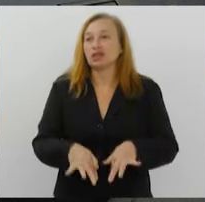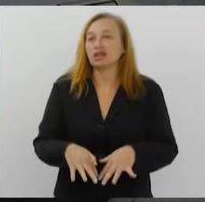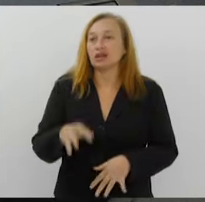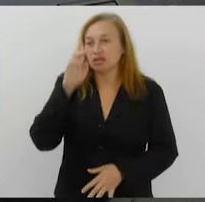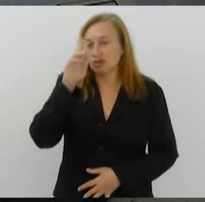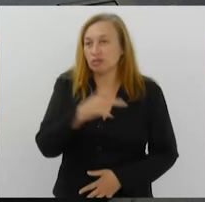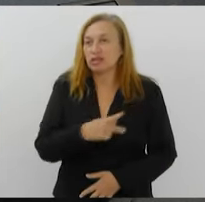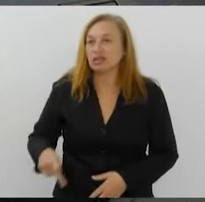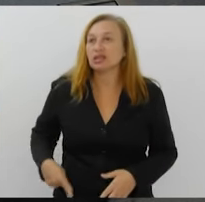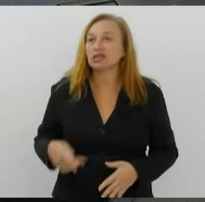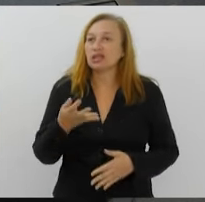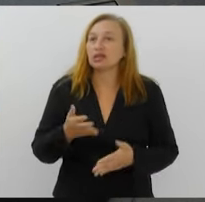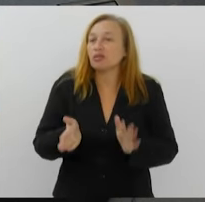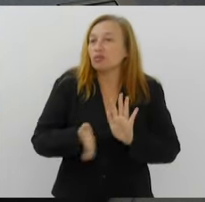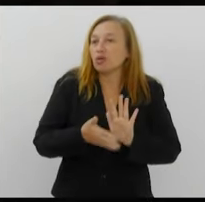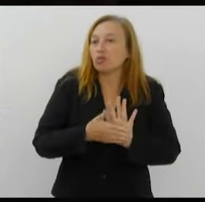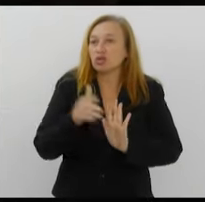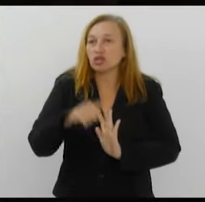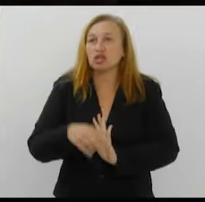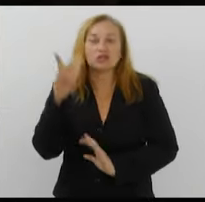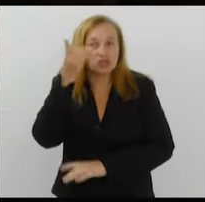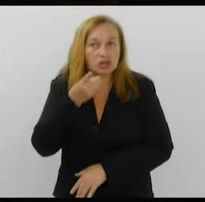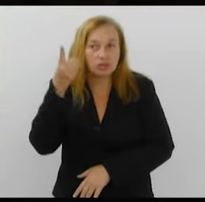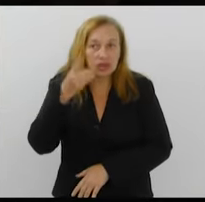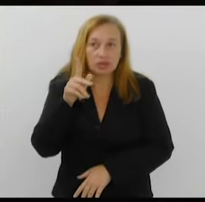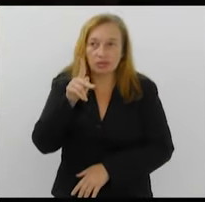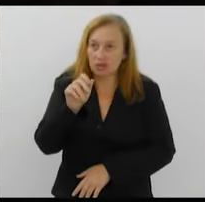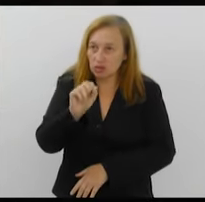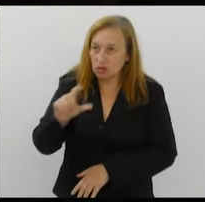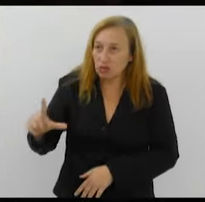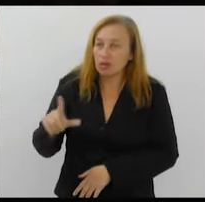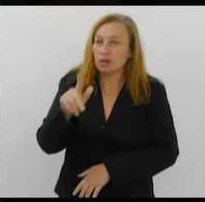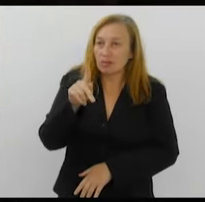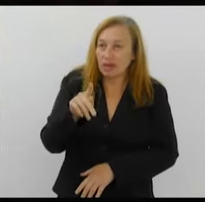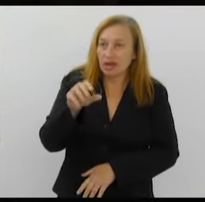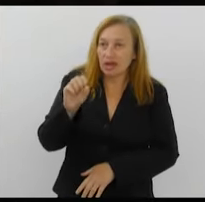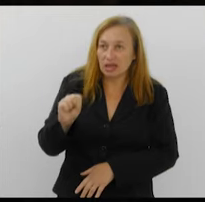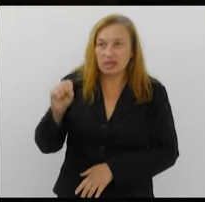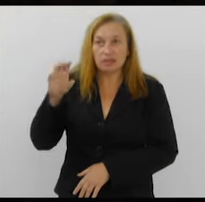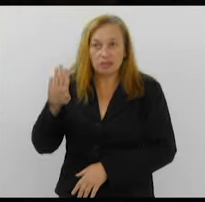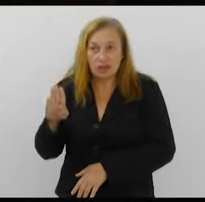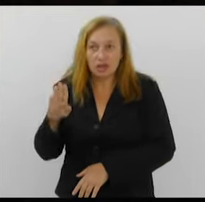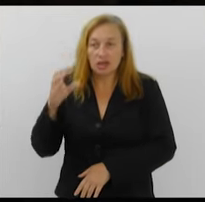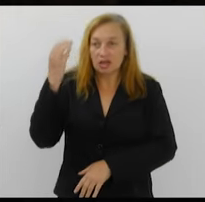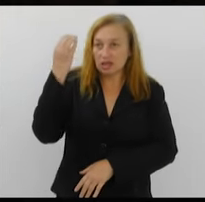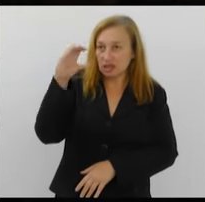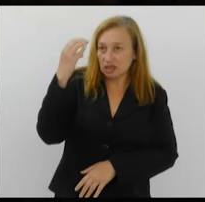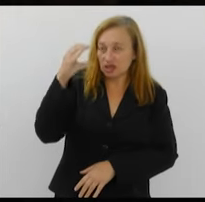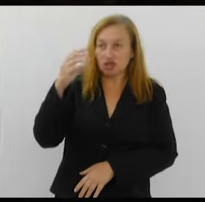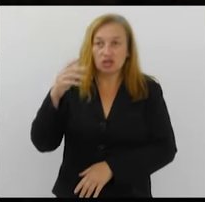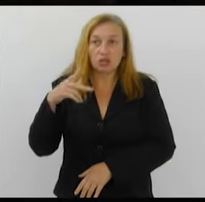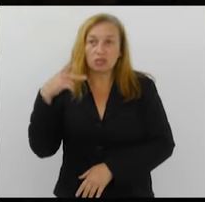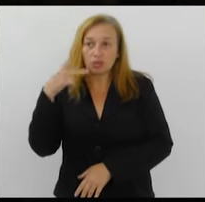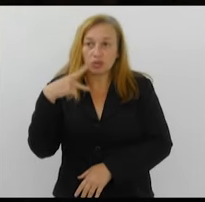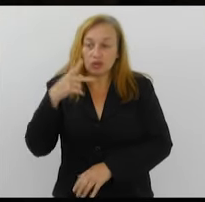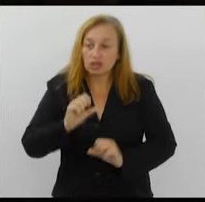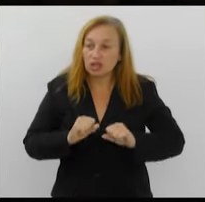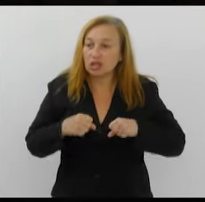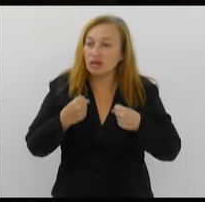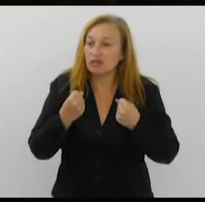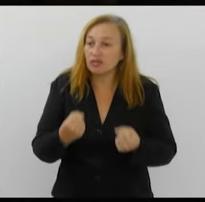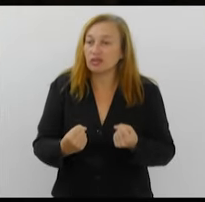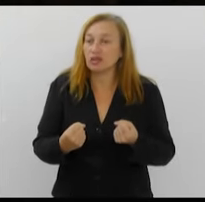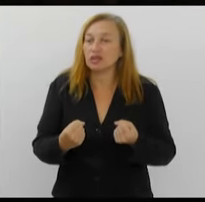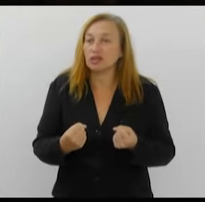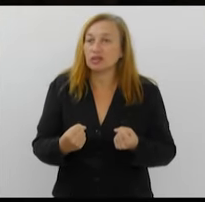uma proposta aqui, os deputados do PSOL, do PSB, os cientistas políticos, né, que defendem a